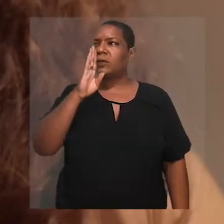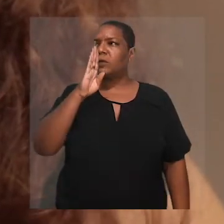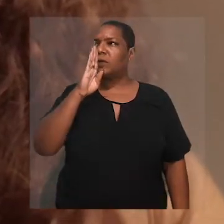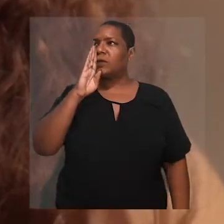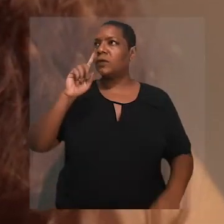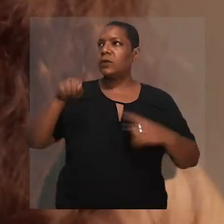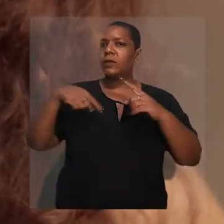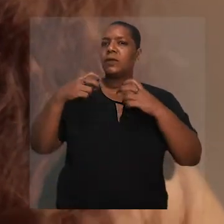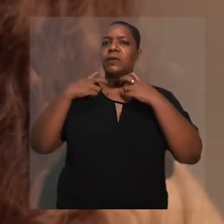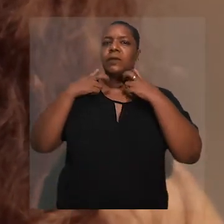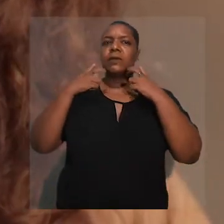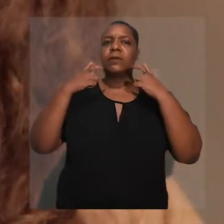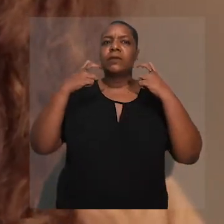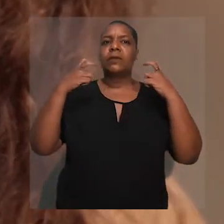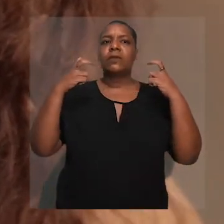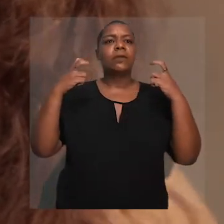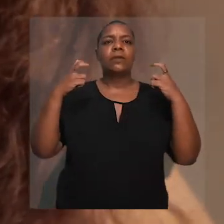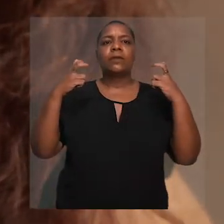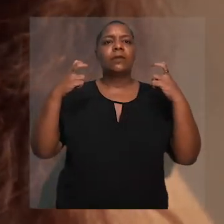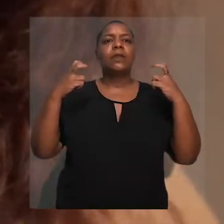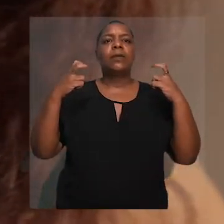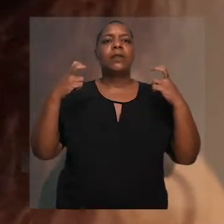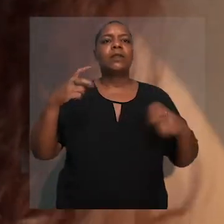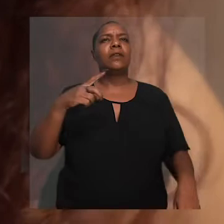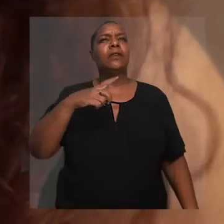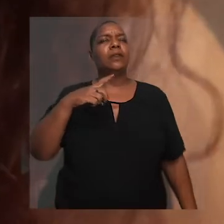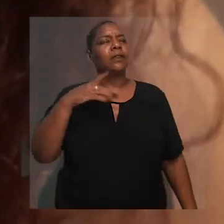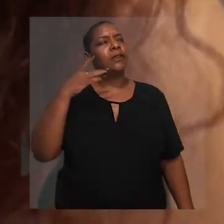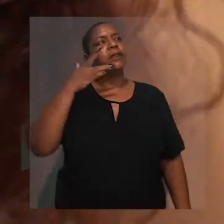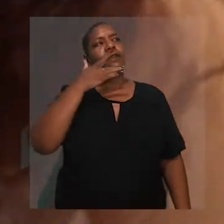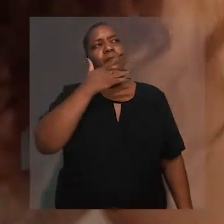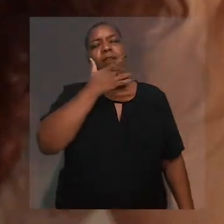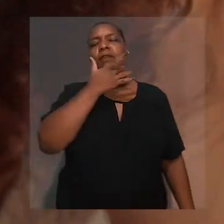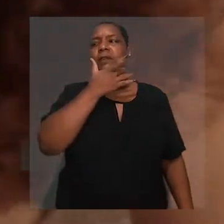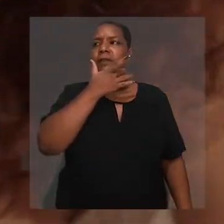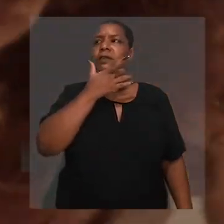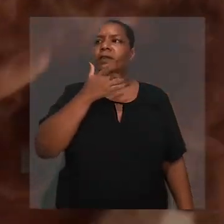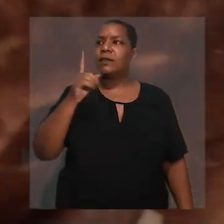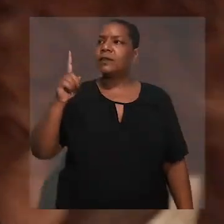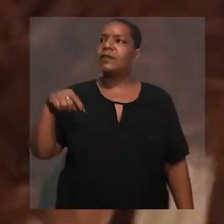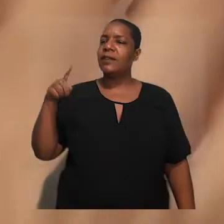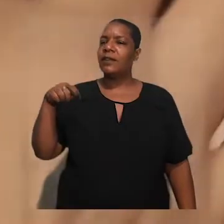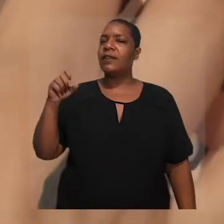Um silêncio depois do ruído. É delicioso, não é?